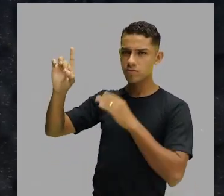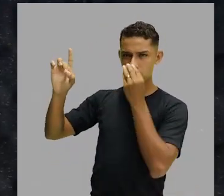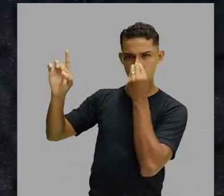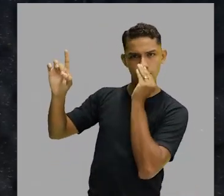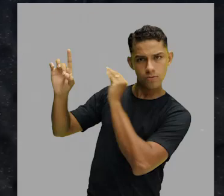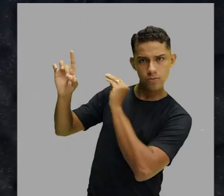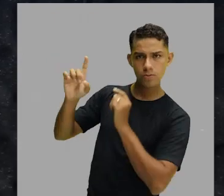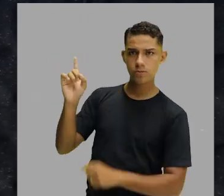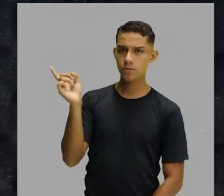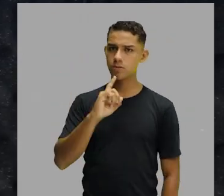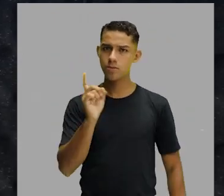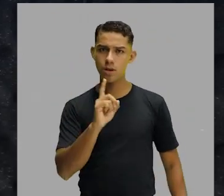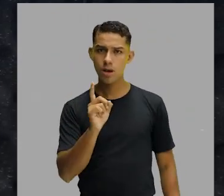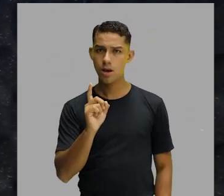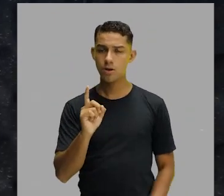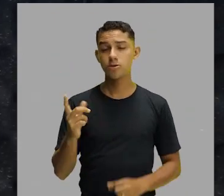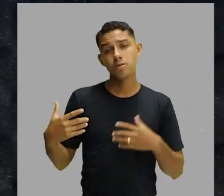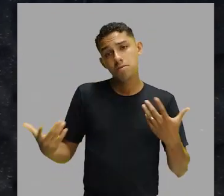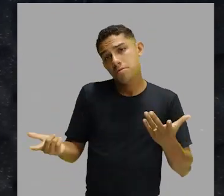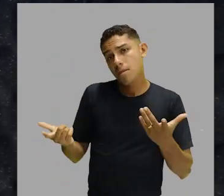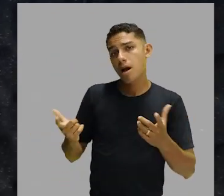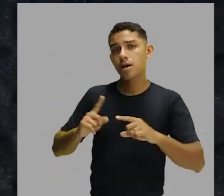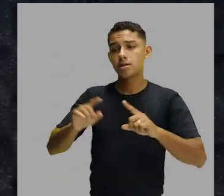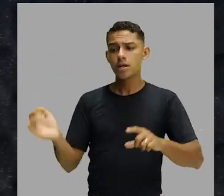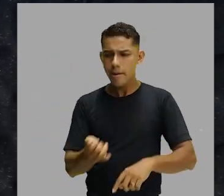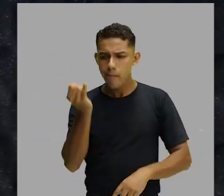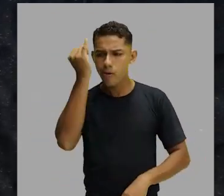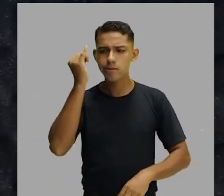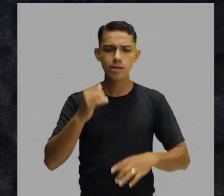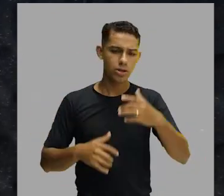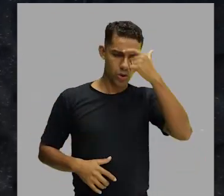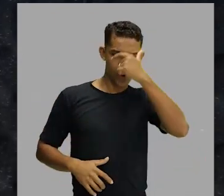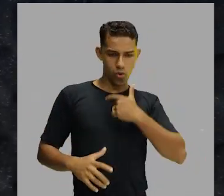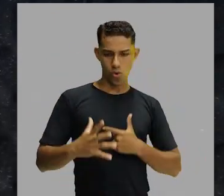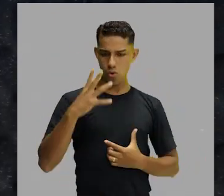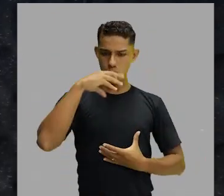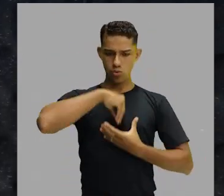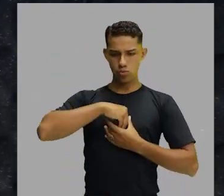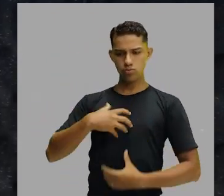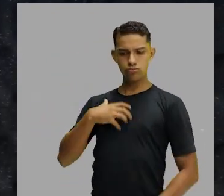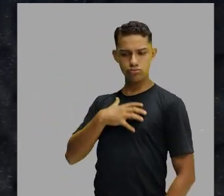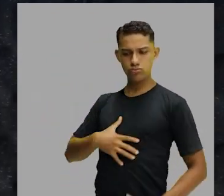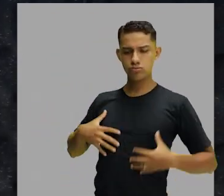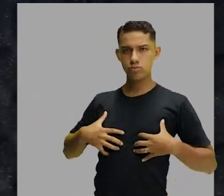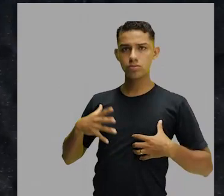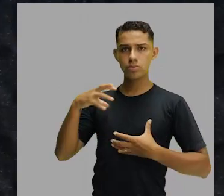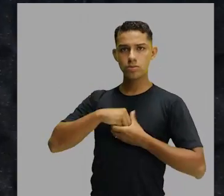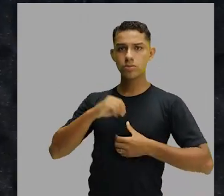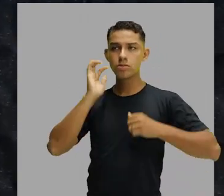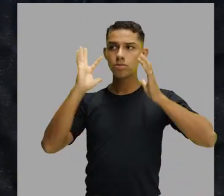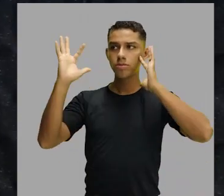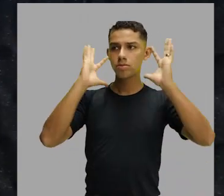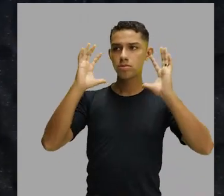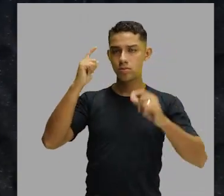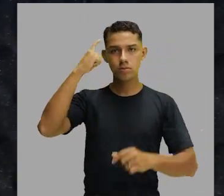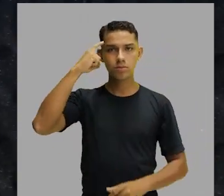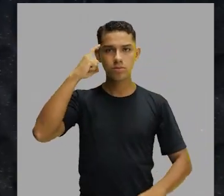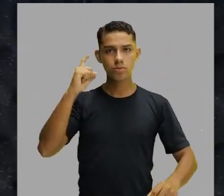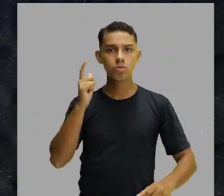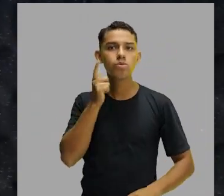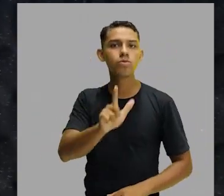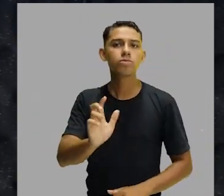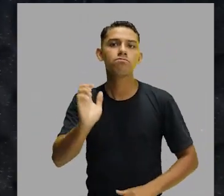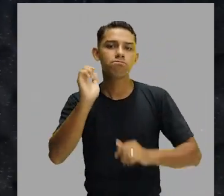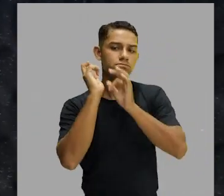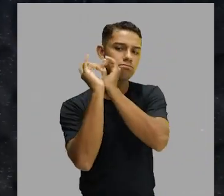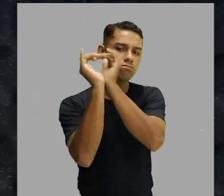mais ênfase, mais importância àquilo que o homem tinha dentro de si. Né? Lembrando que nessa época, eu já